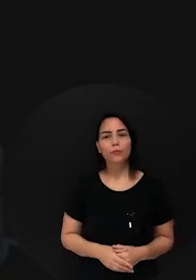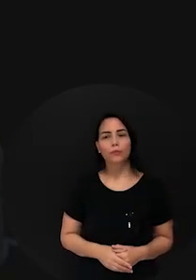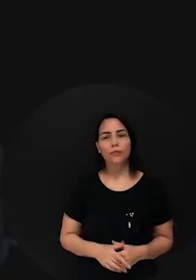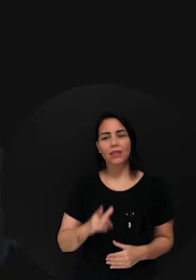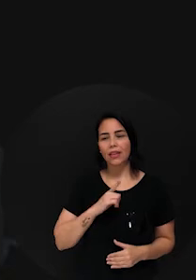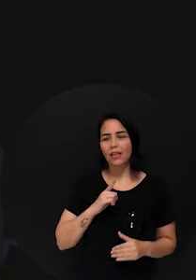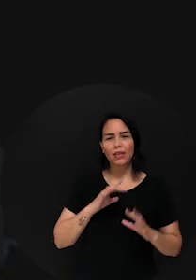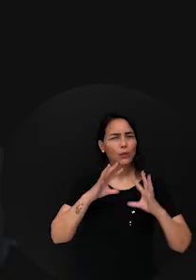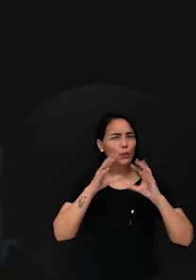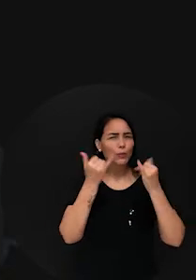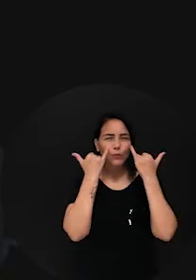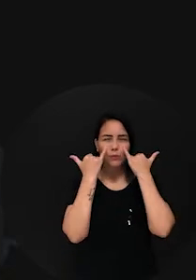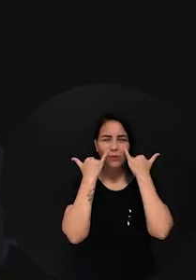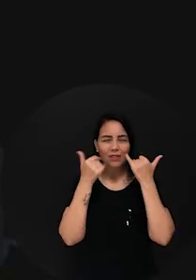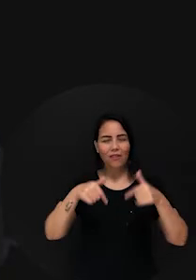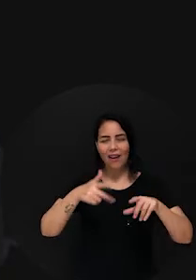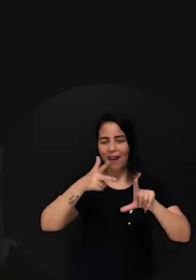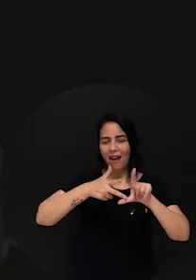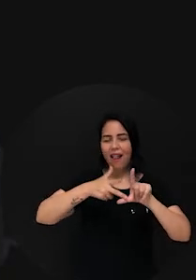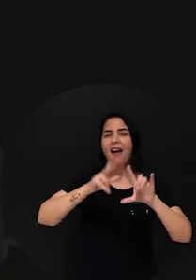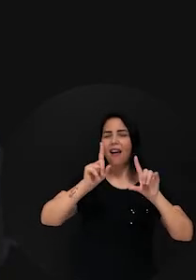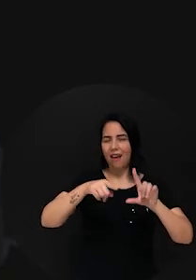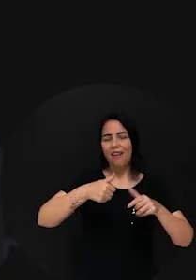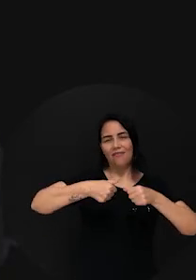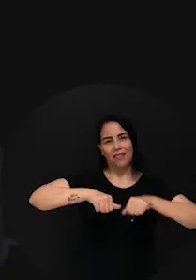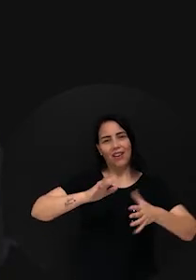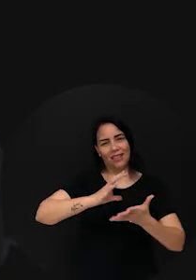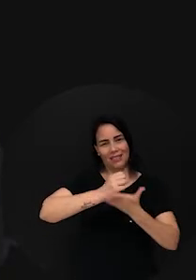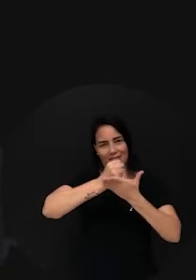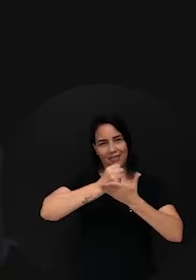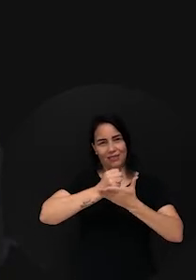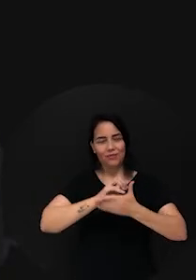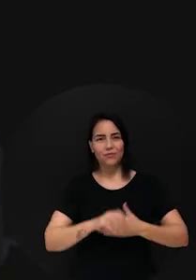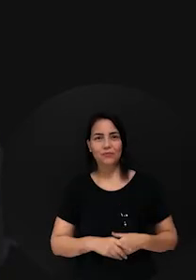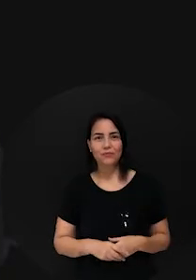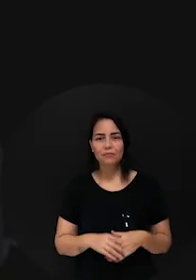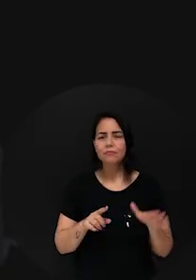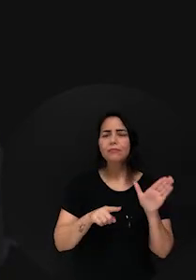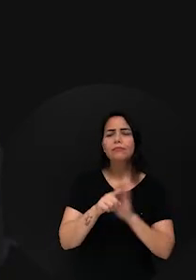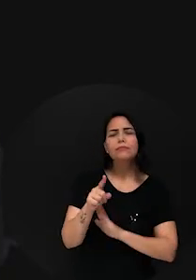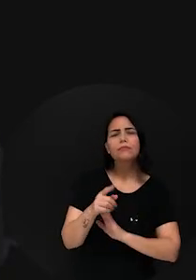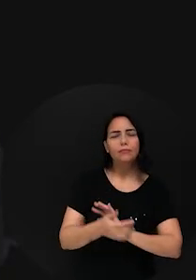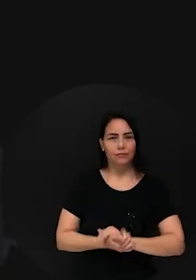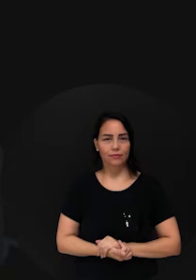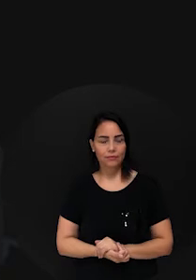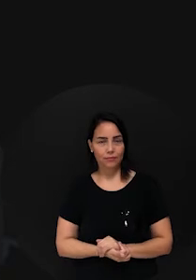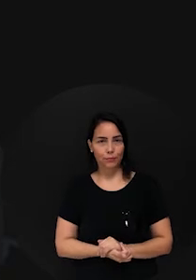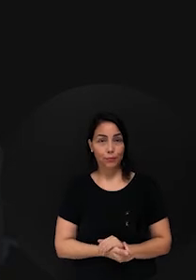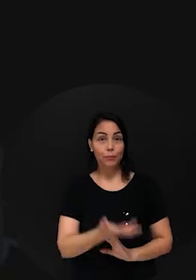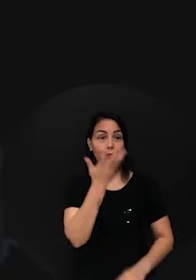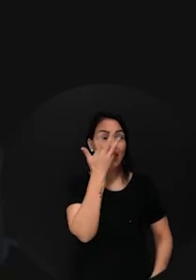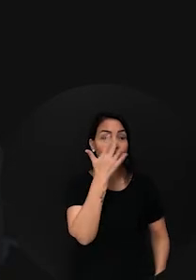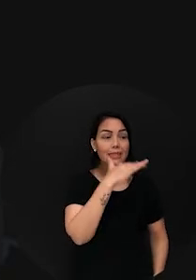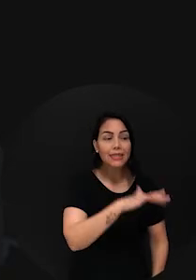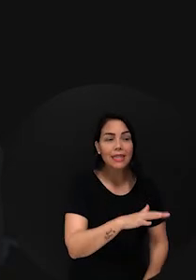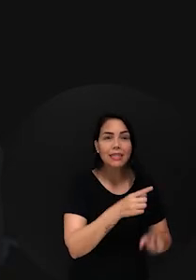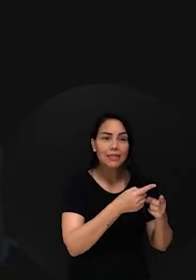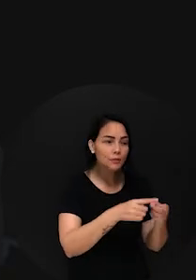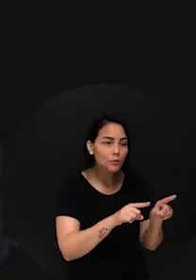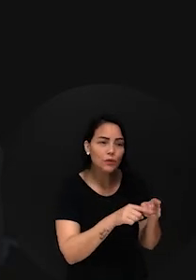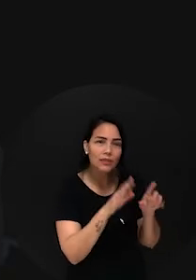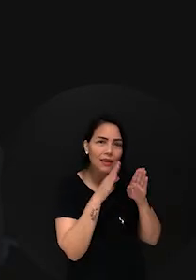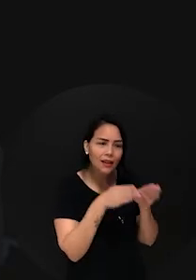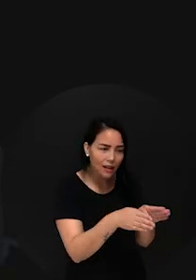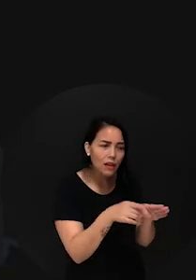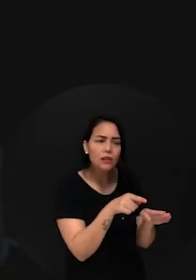E a live fica salva. Essa aqui é importante, ó, bem colocada. As crianças de musicalização também participarão